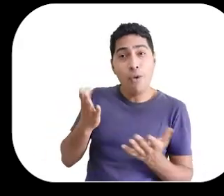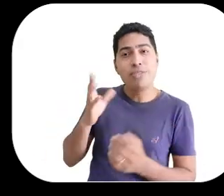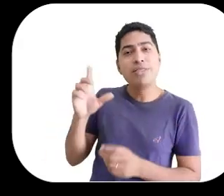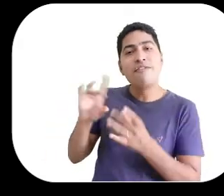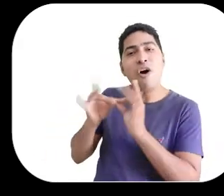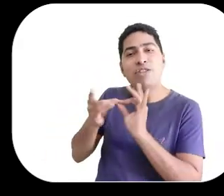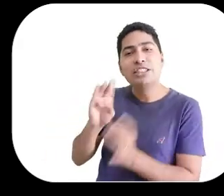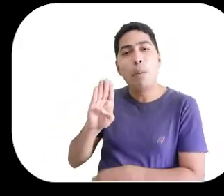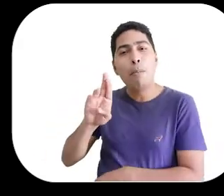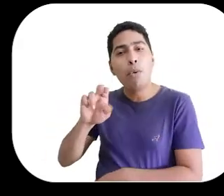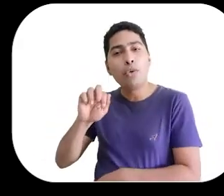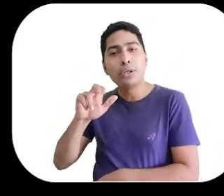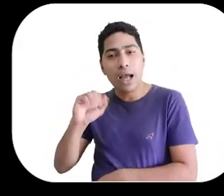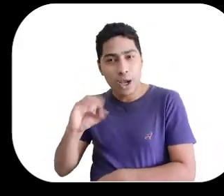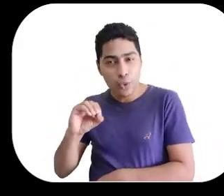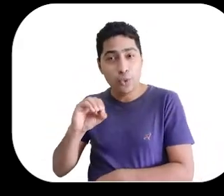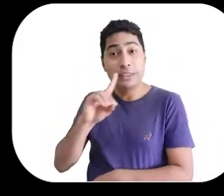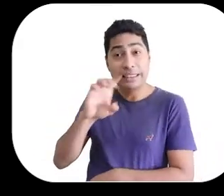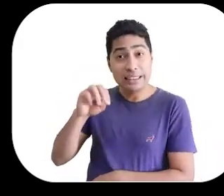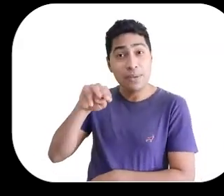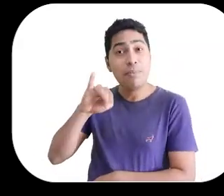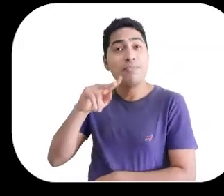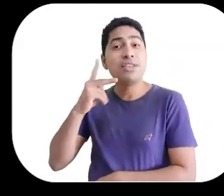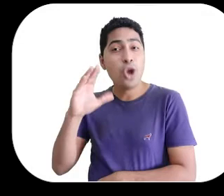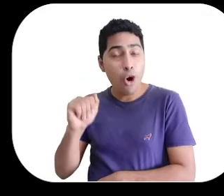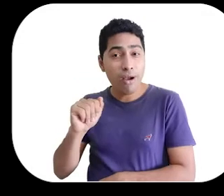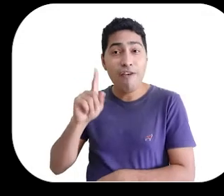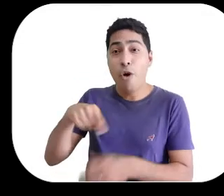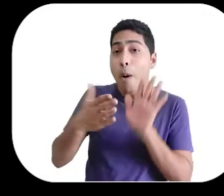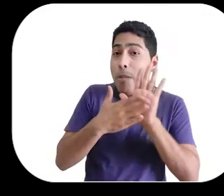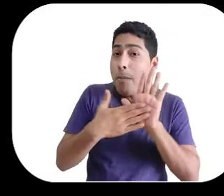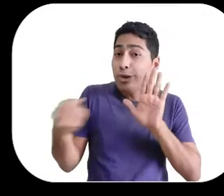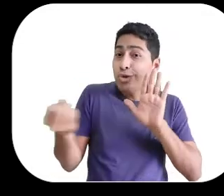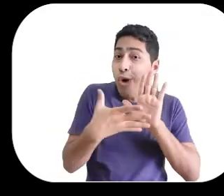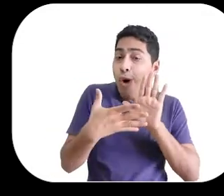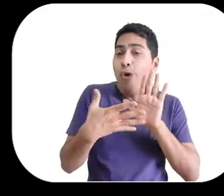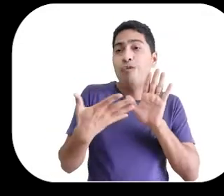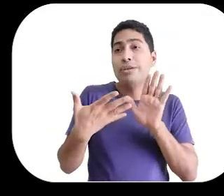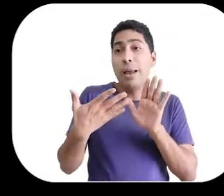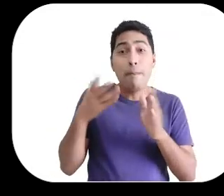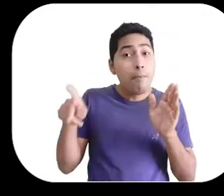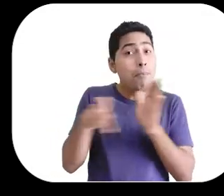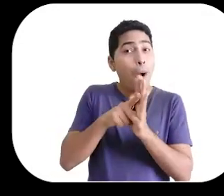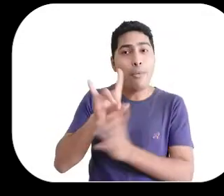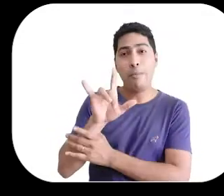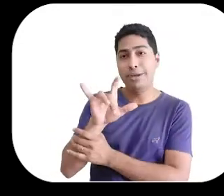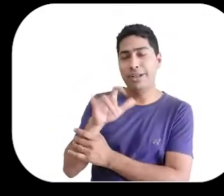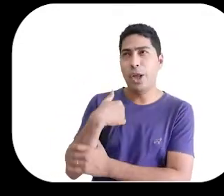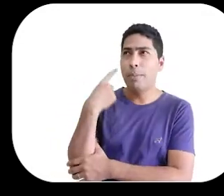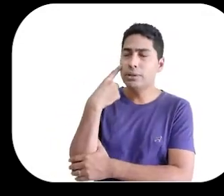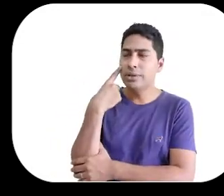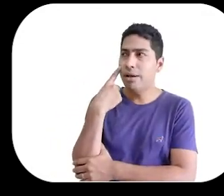outra proposta, né? Que era um espetáculo totalmente novo criado para o Instagram, né? Então eu falei assim,